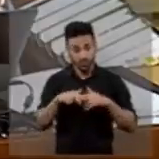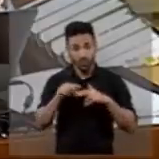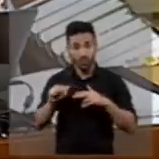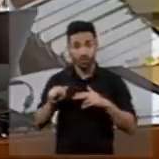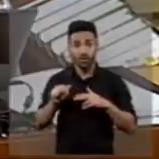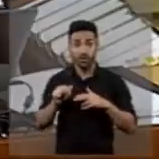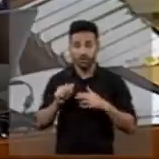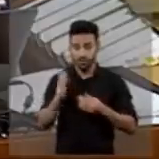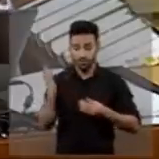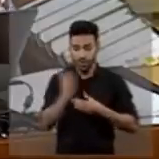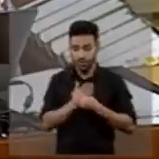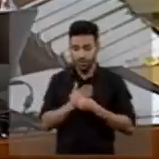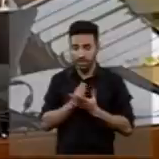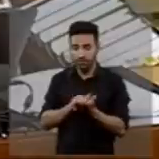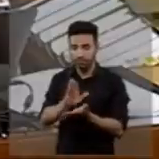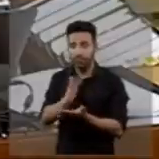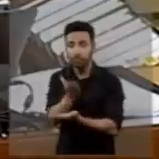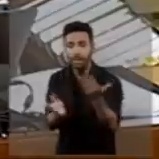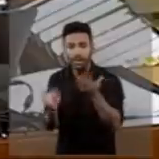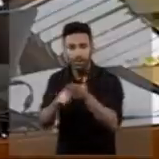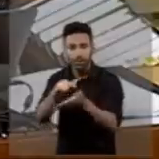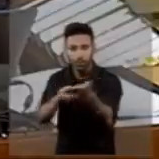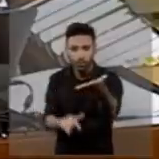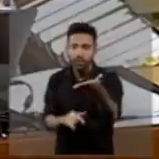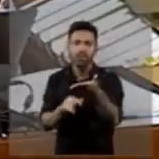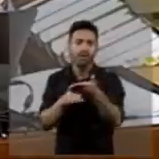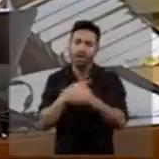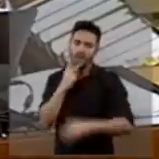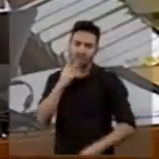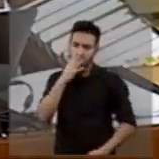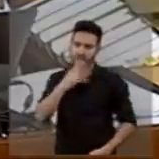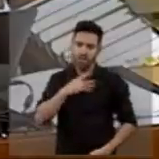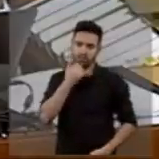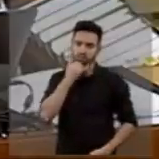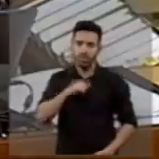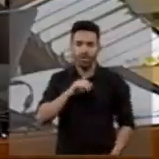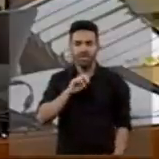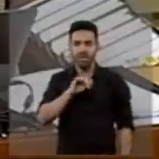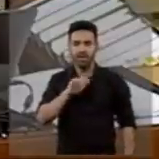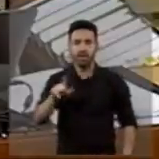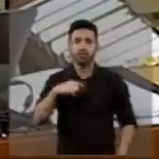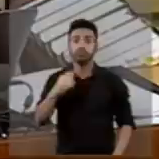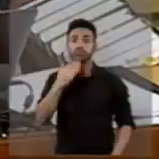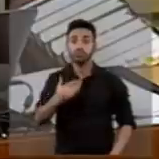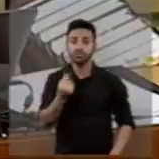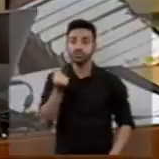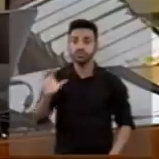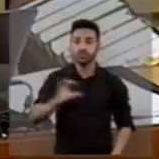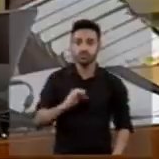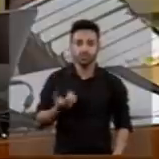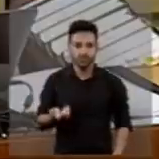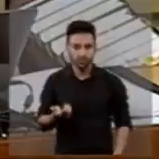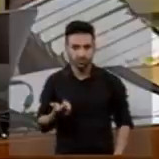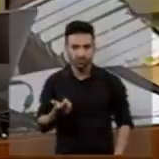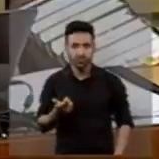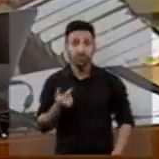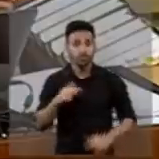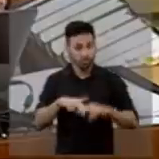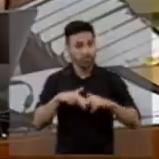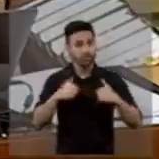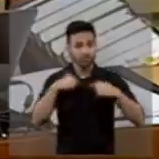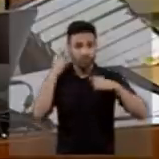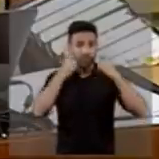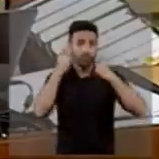de ilegal, com todas as consequências que isso pode gerar, inclusive no campo indenizatório. Essa é a minha preocupação, porque nós vamos deixar